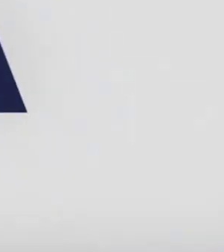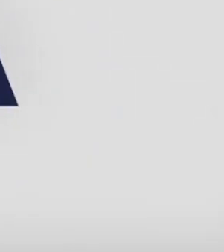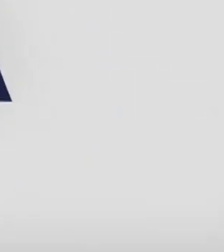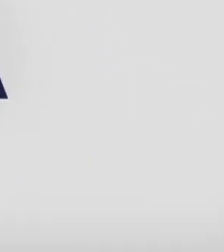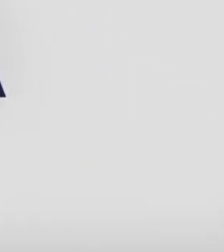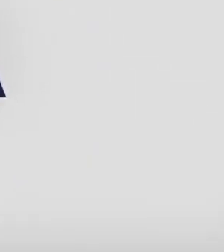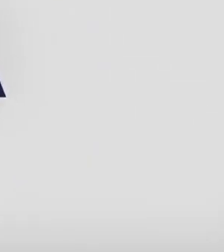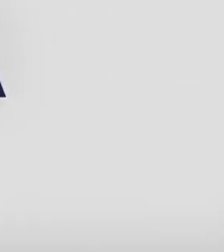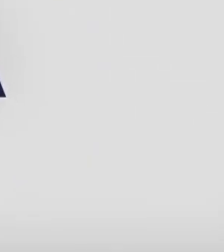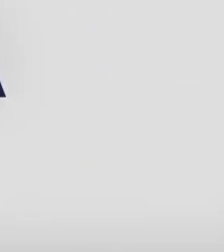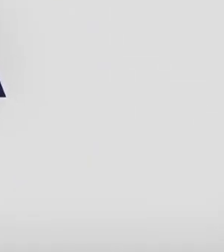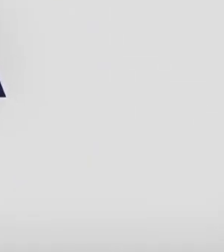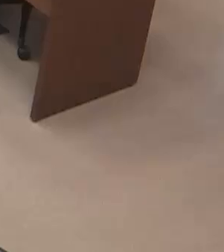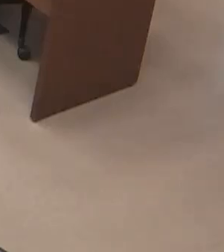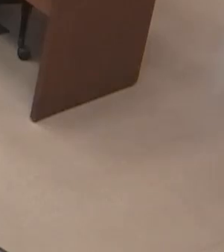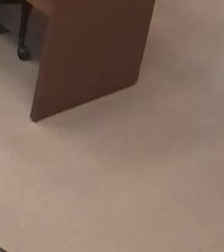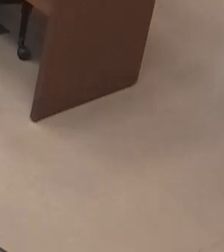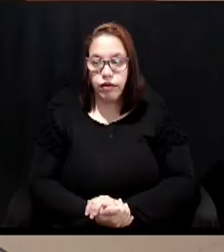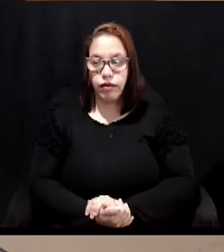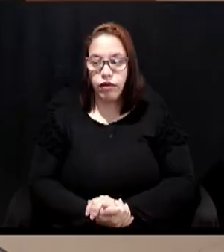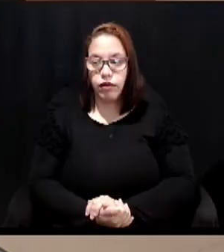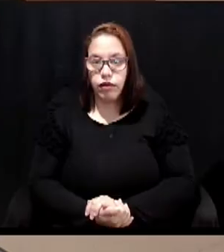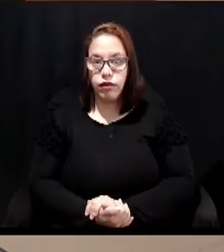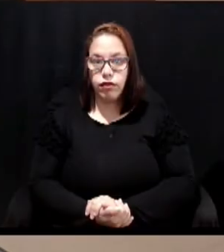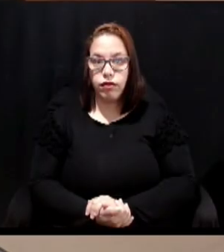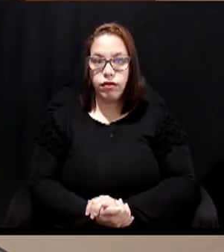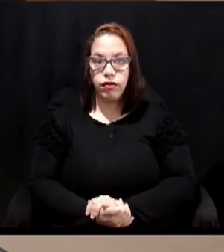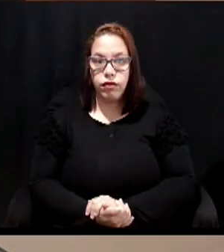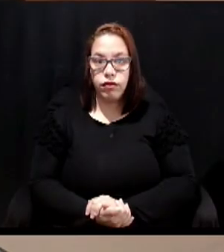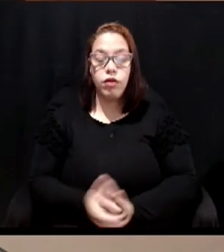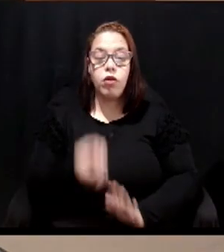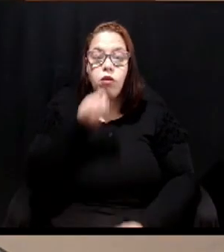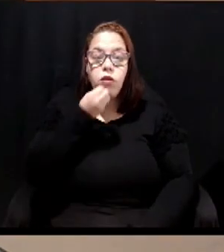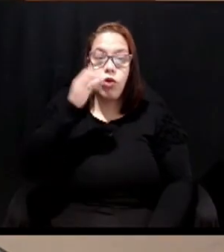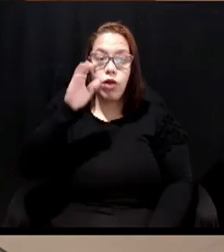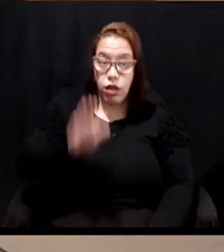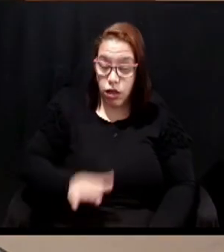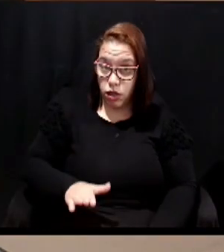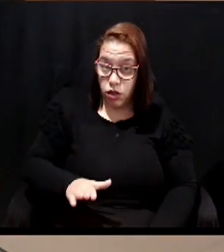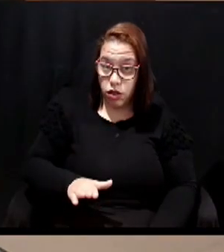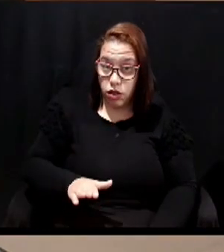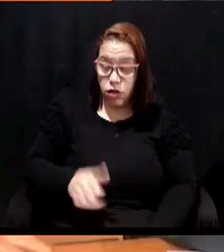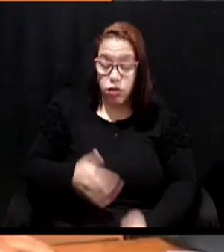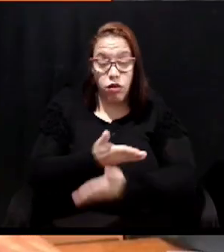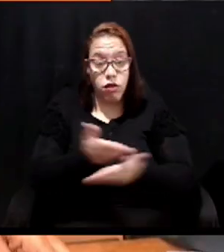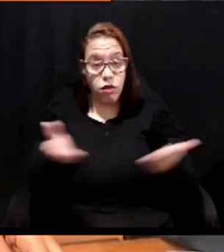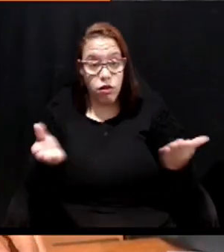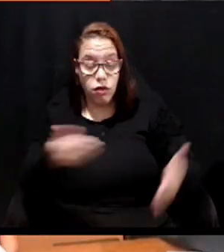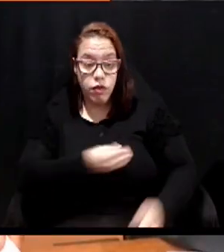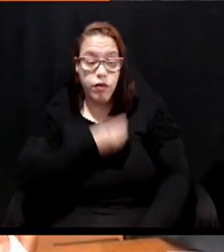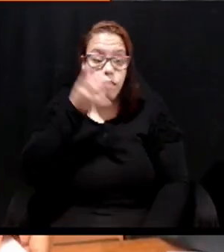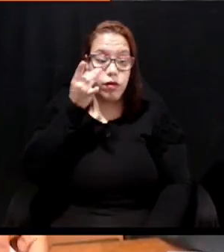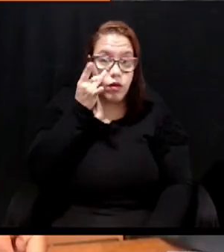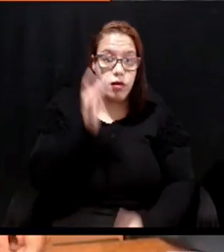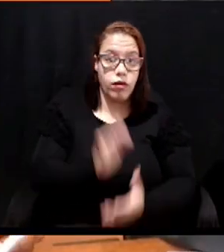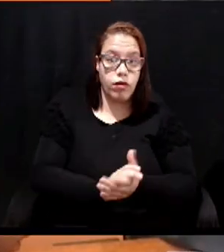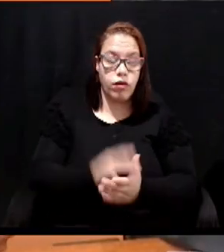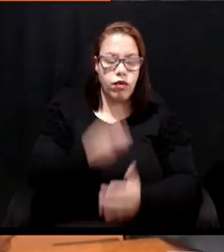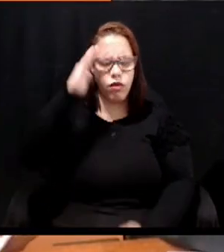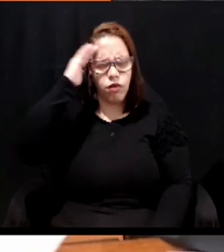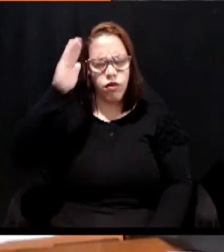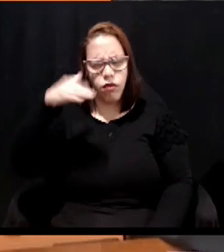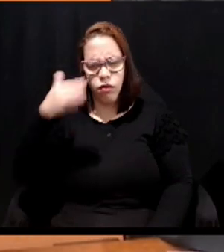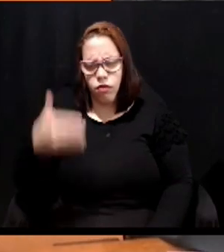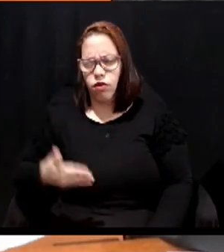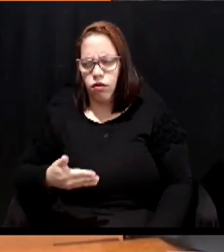TV Câmara, Campinas. Boa tarde a todas as pessoas presentes. Para mim é uma grande honra a gente